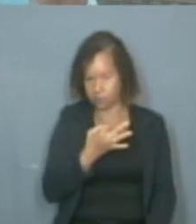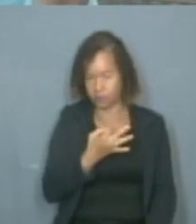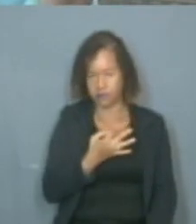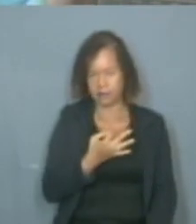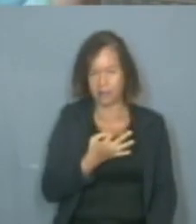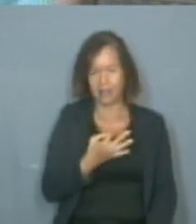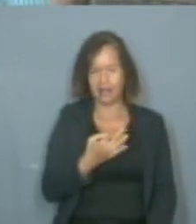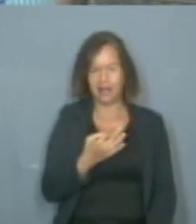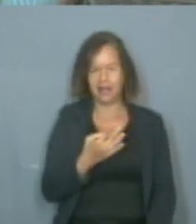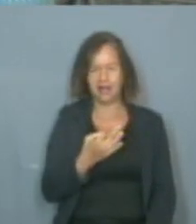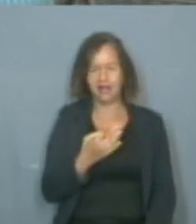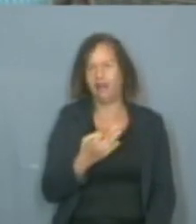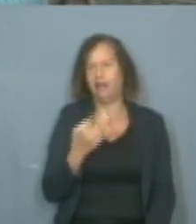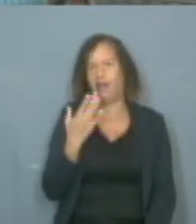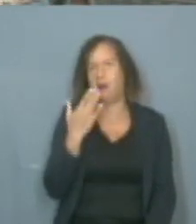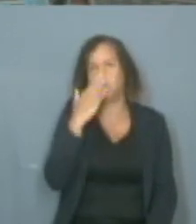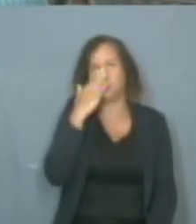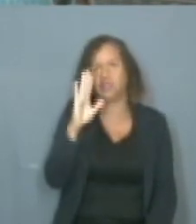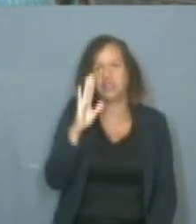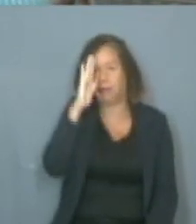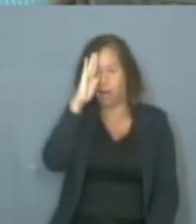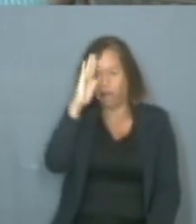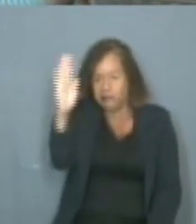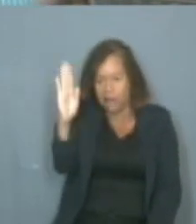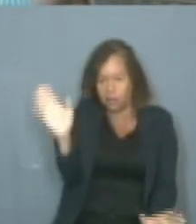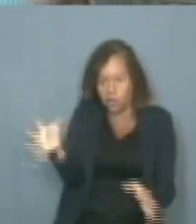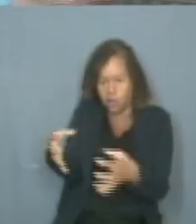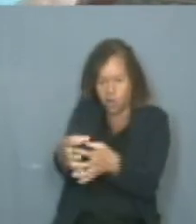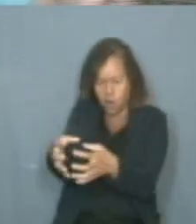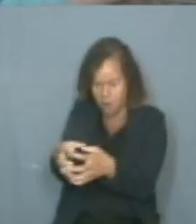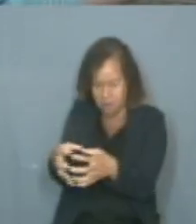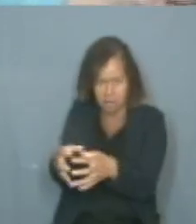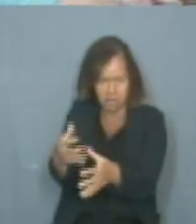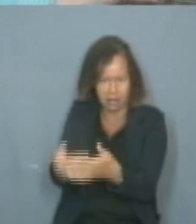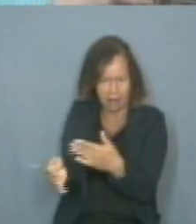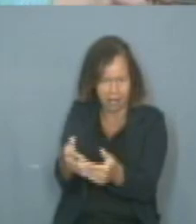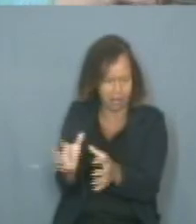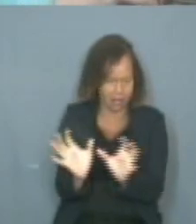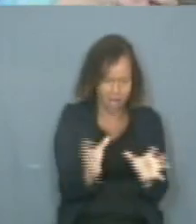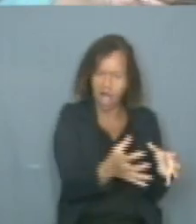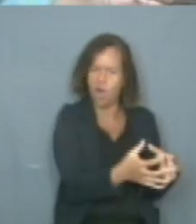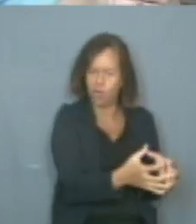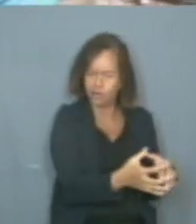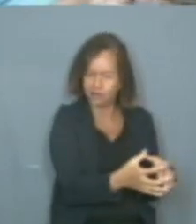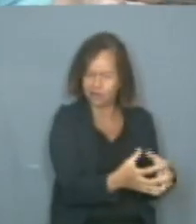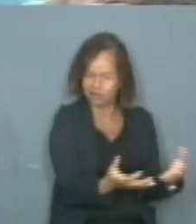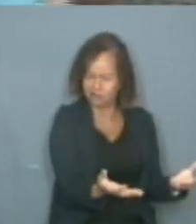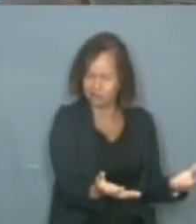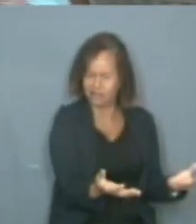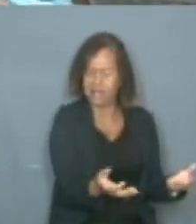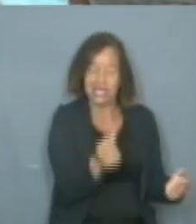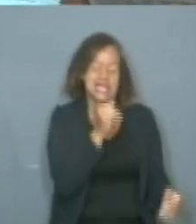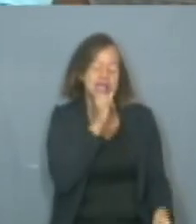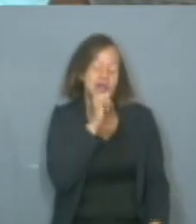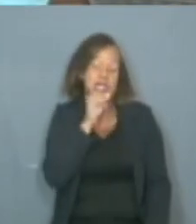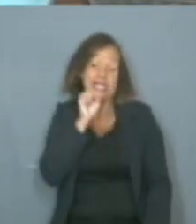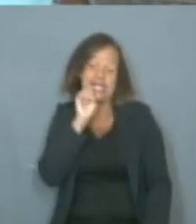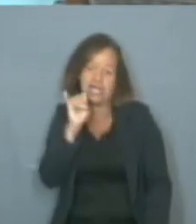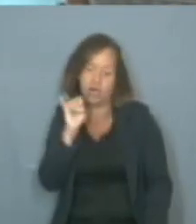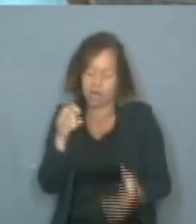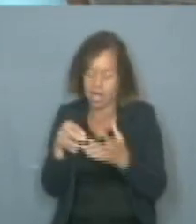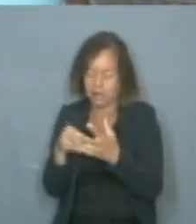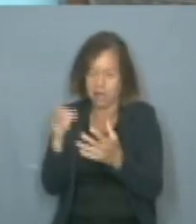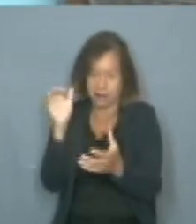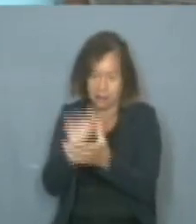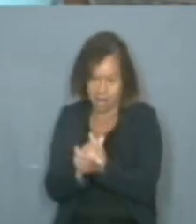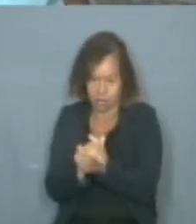algo que privilegia uma classe em detrimento da outra. Ou seja, se o